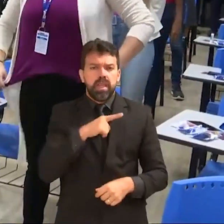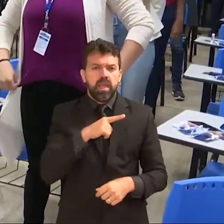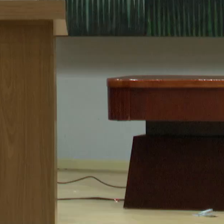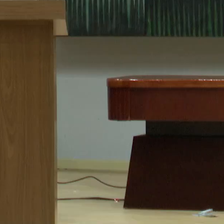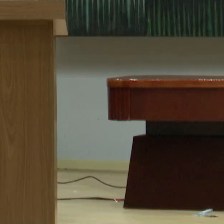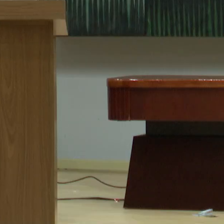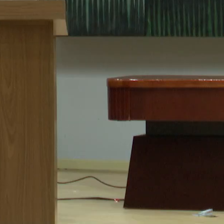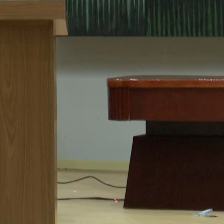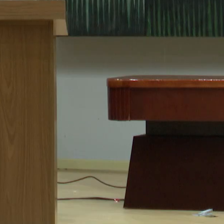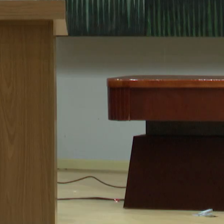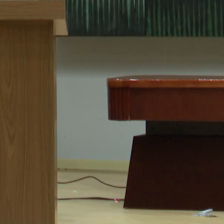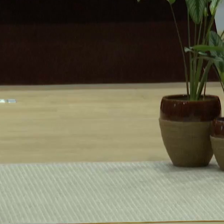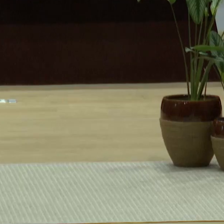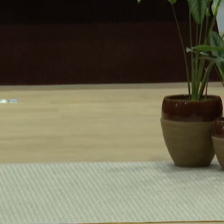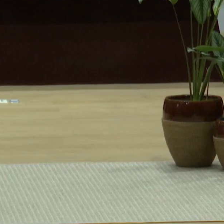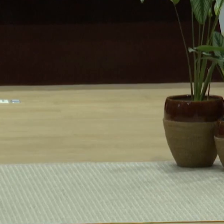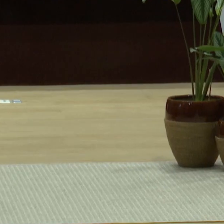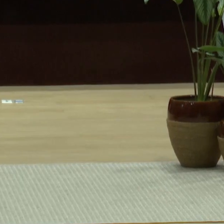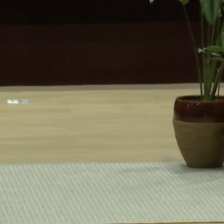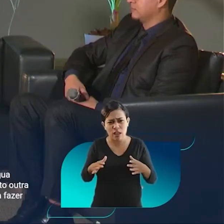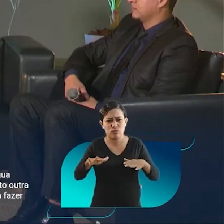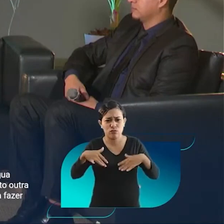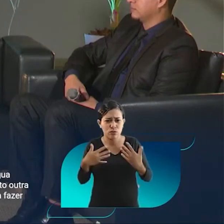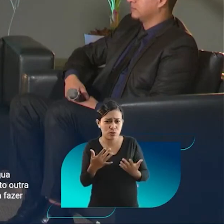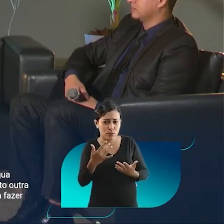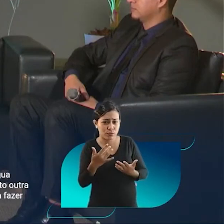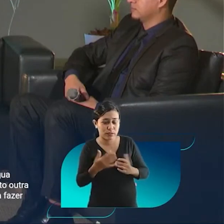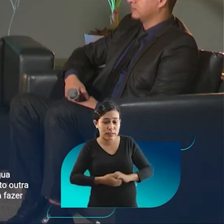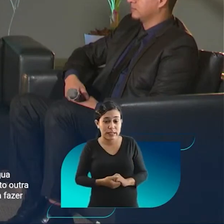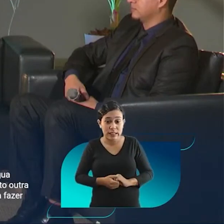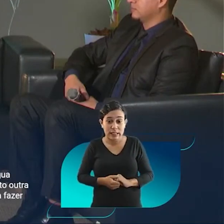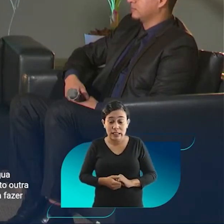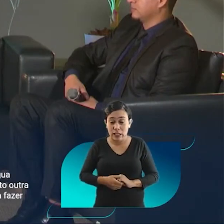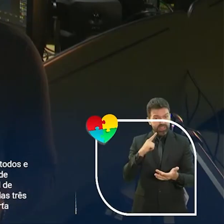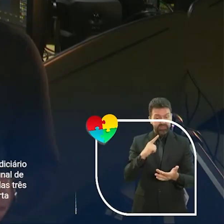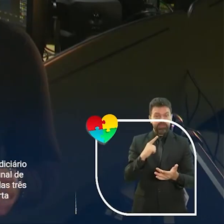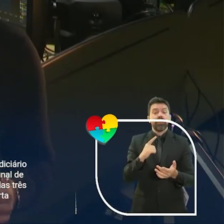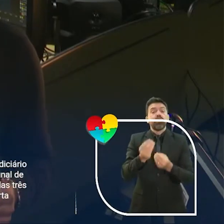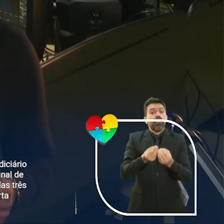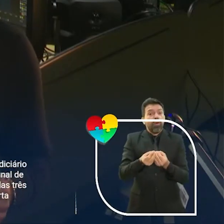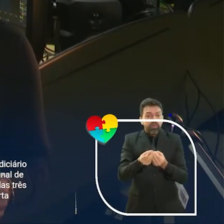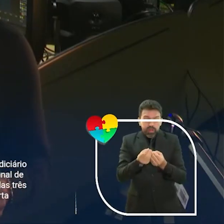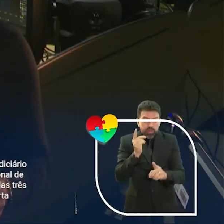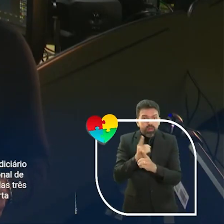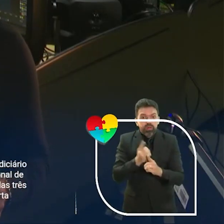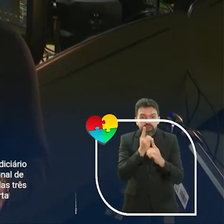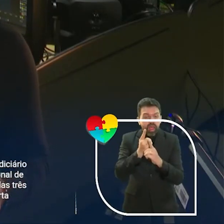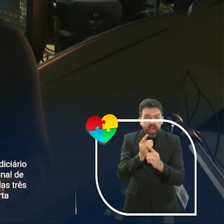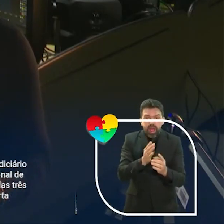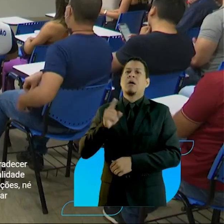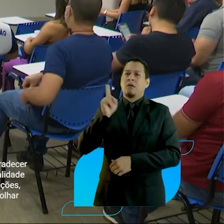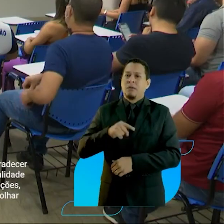estabelecido pela pandemia da Covid-19, observando os protocolos sanitários e de distanciamento social, a fim de oferecer um